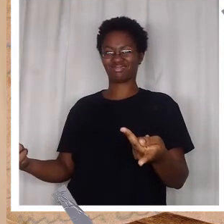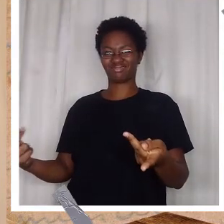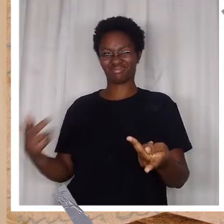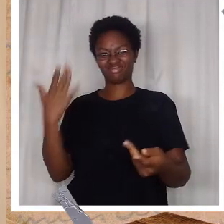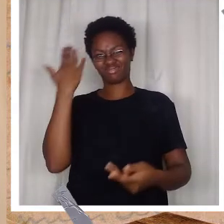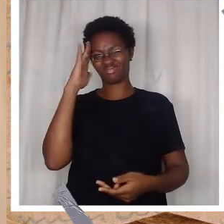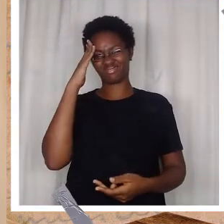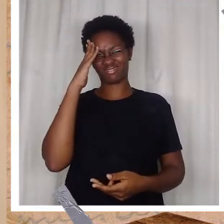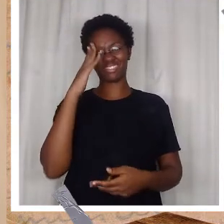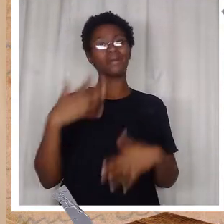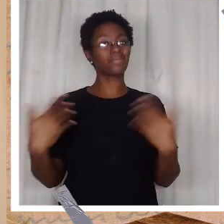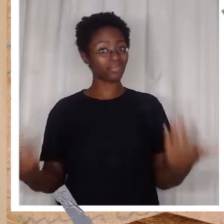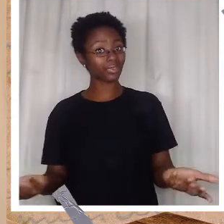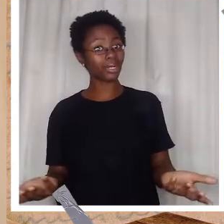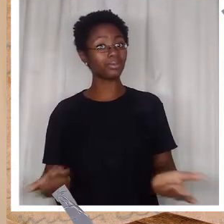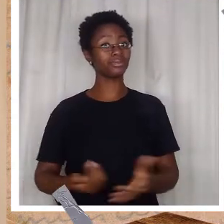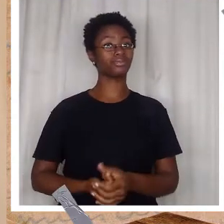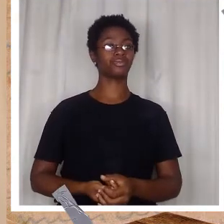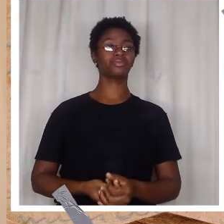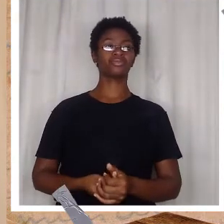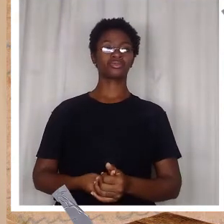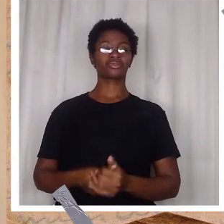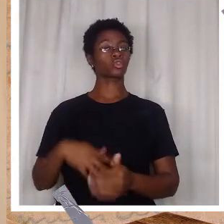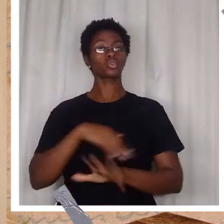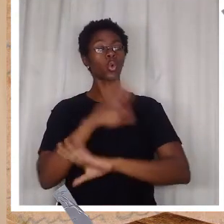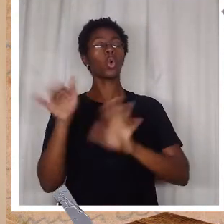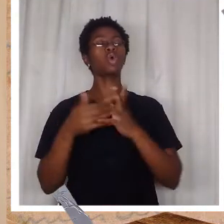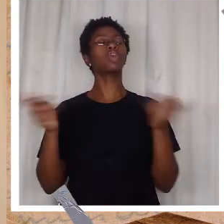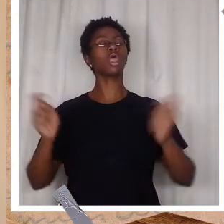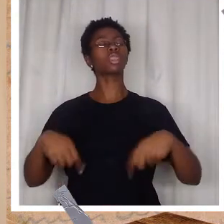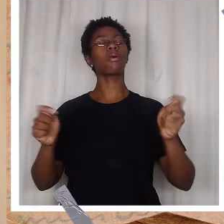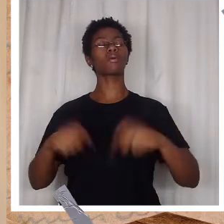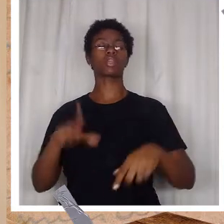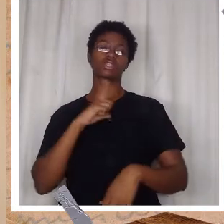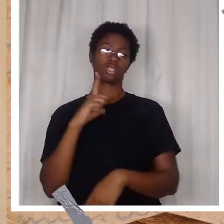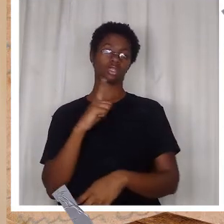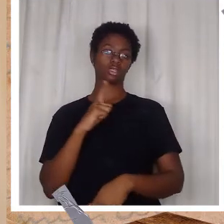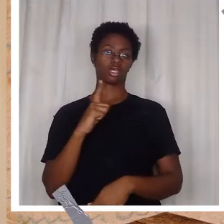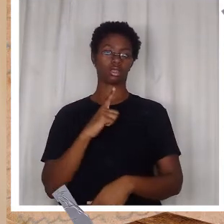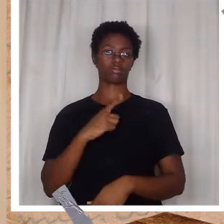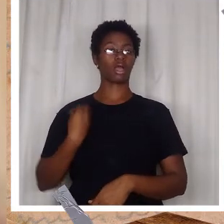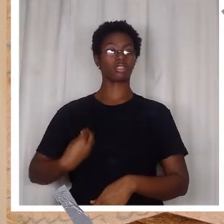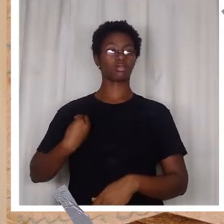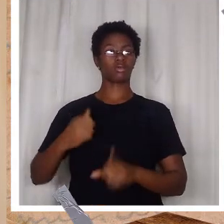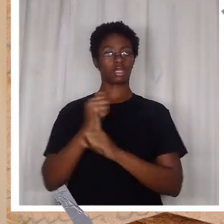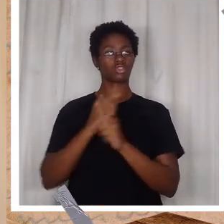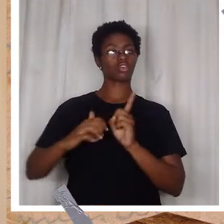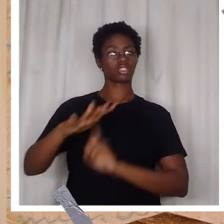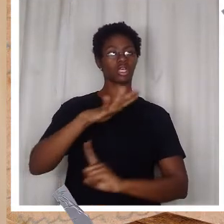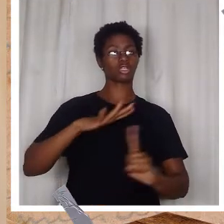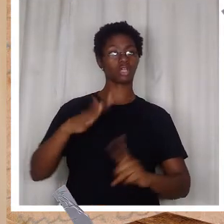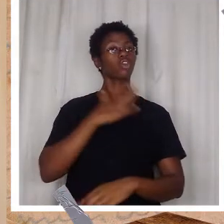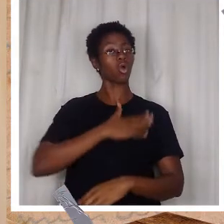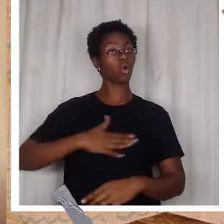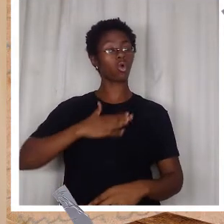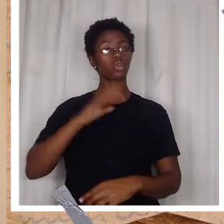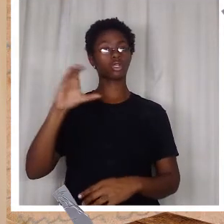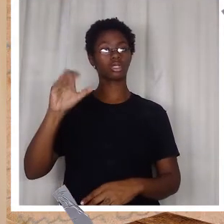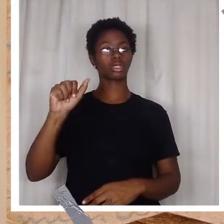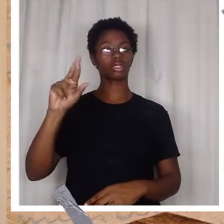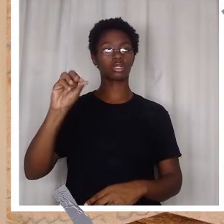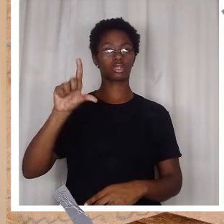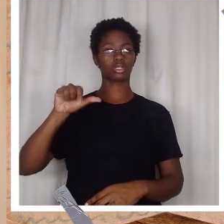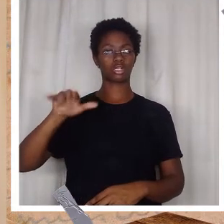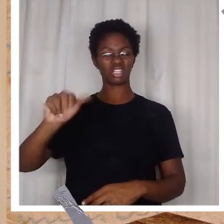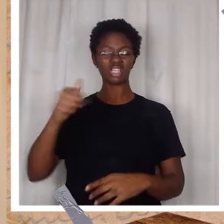Então, todos têm a sua capacidade, a sua potência de participar da sociedade. Eu gosto de Carolina e fiz ela durante